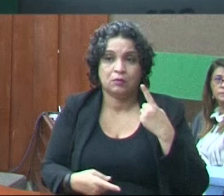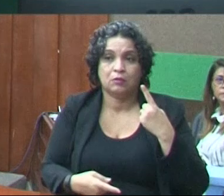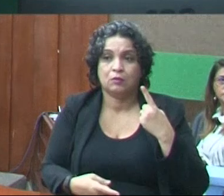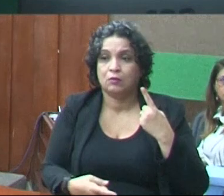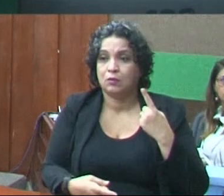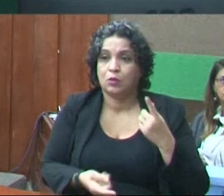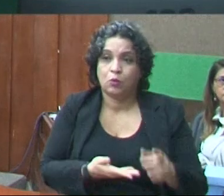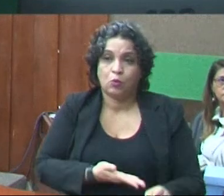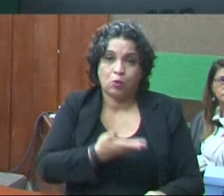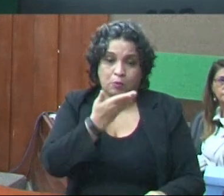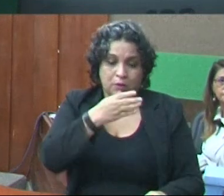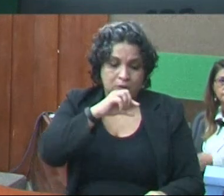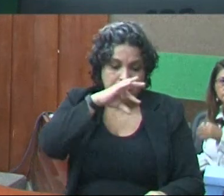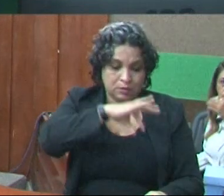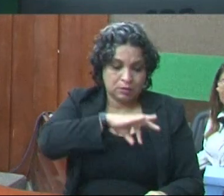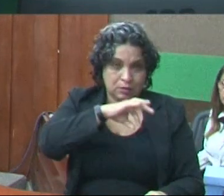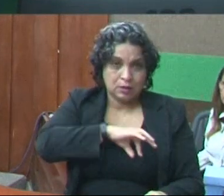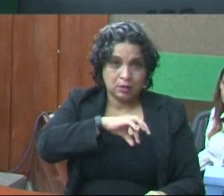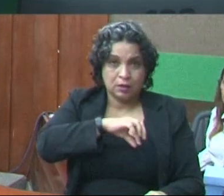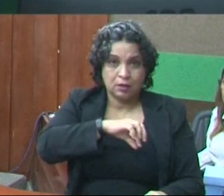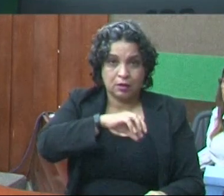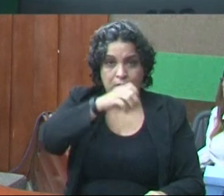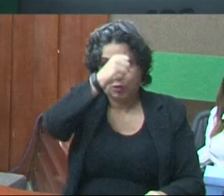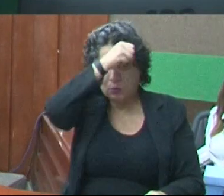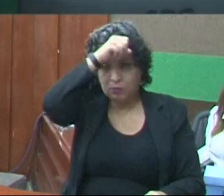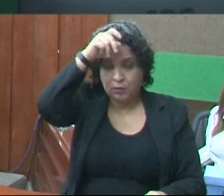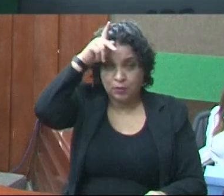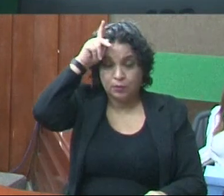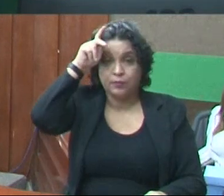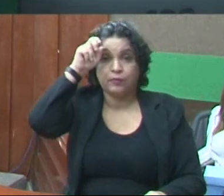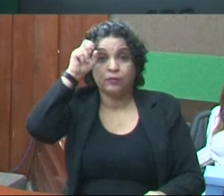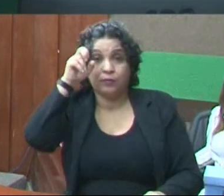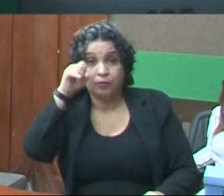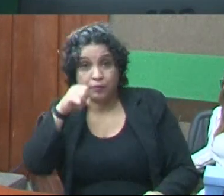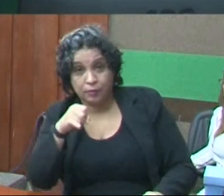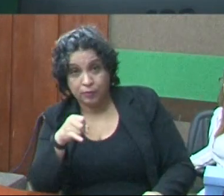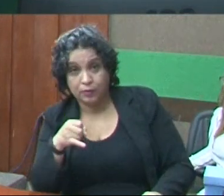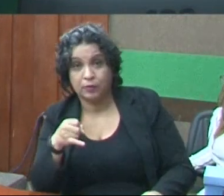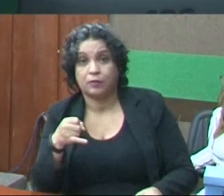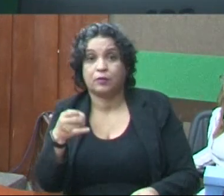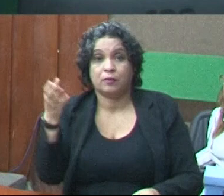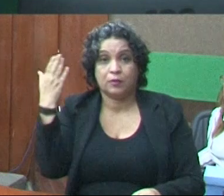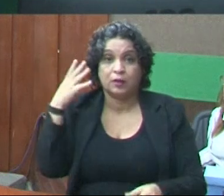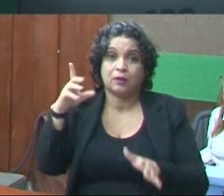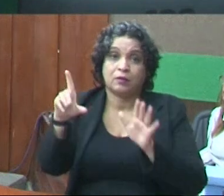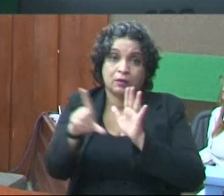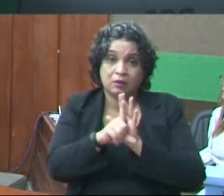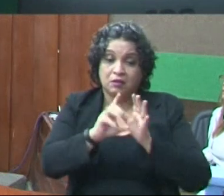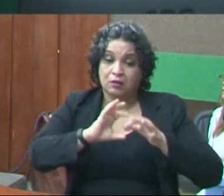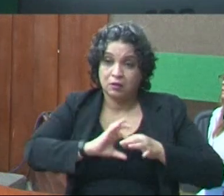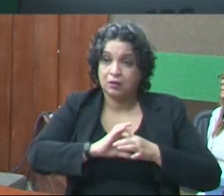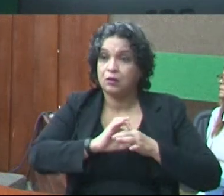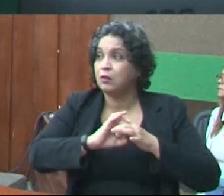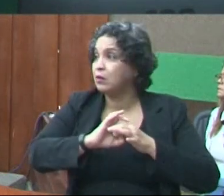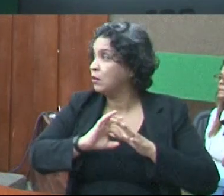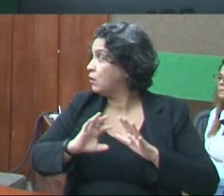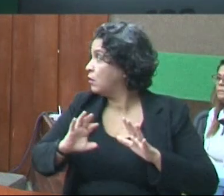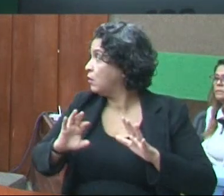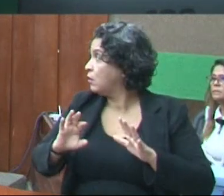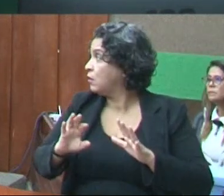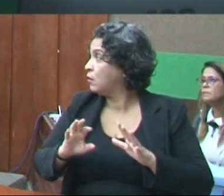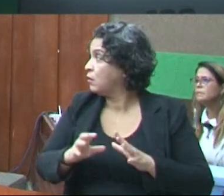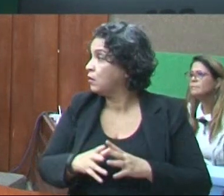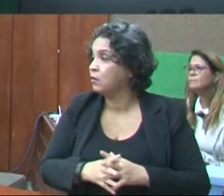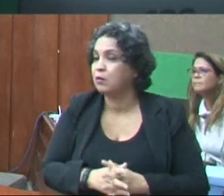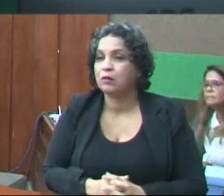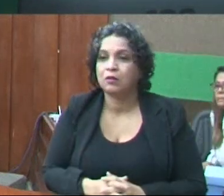automaticamente o aumento do salário do prefeito. Se essa lei que autorizava automaticamente o aumento... Parte.